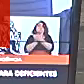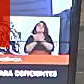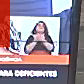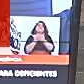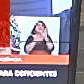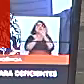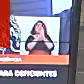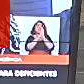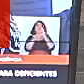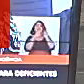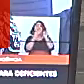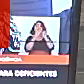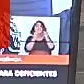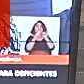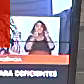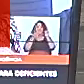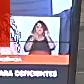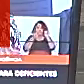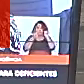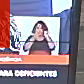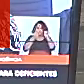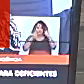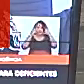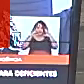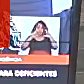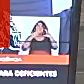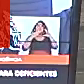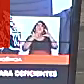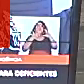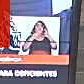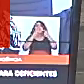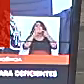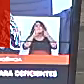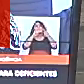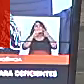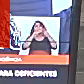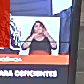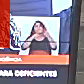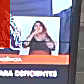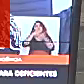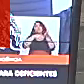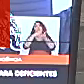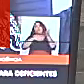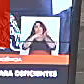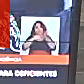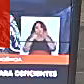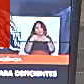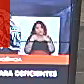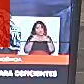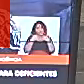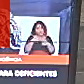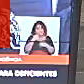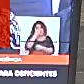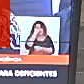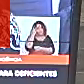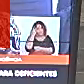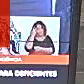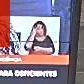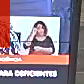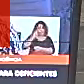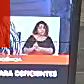os documentos necessários para as pessoas fazerem uso desse direito, e também no artigo 3º